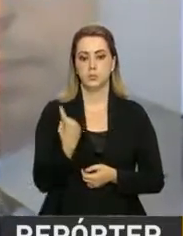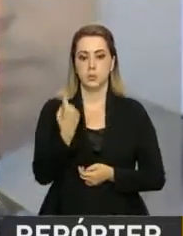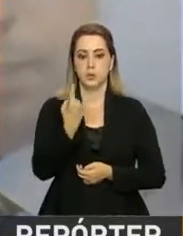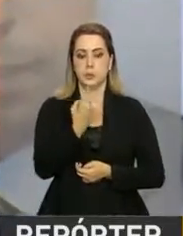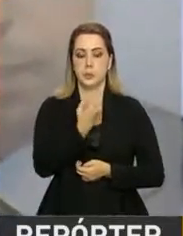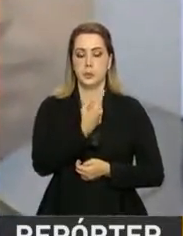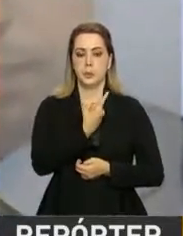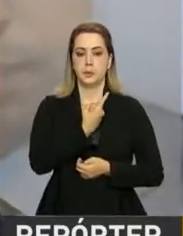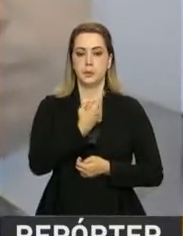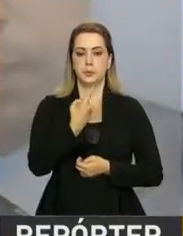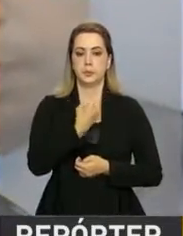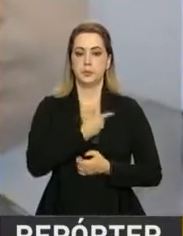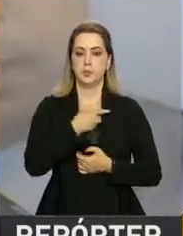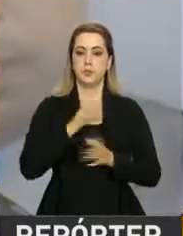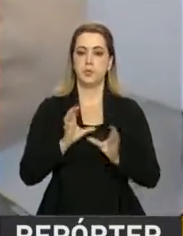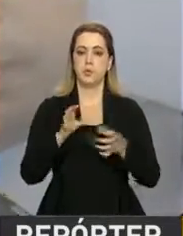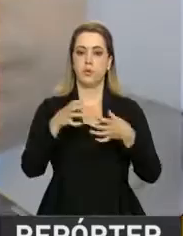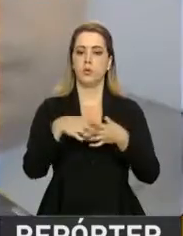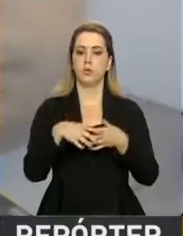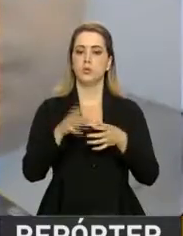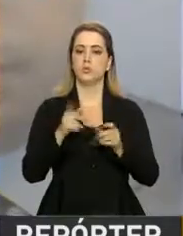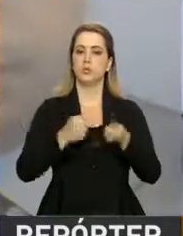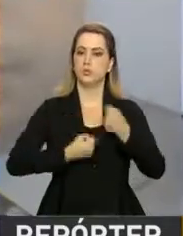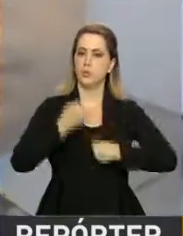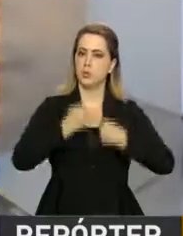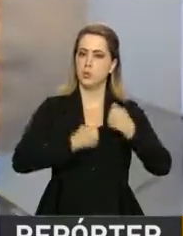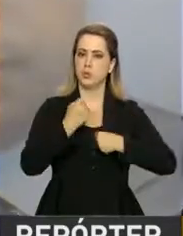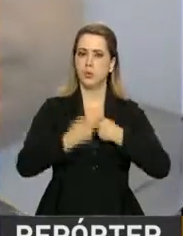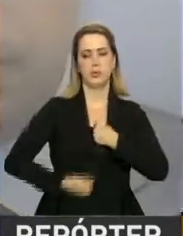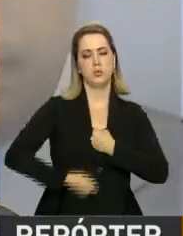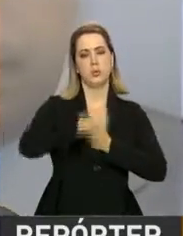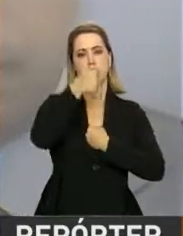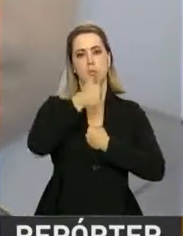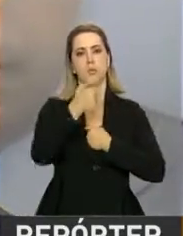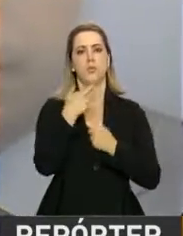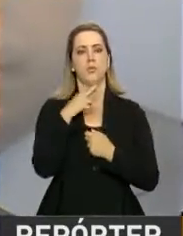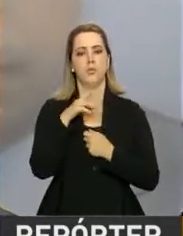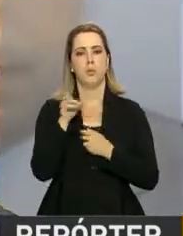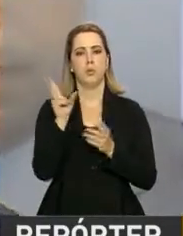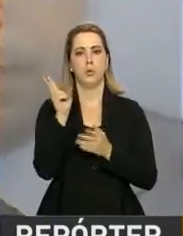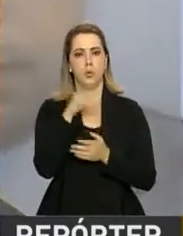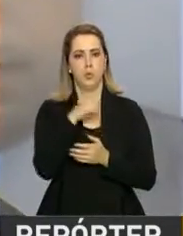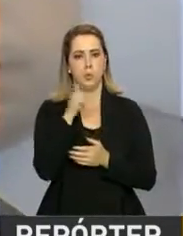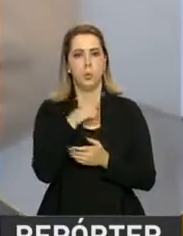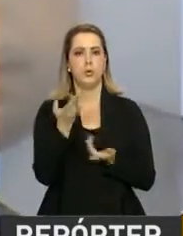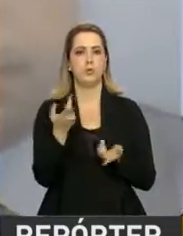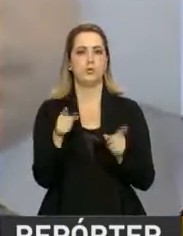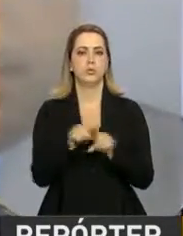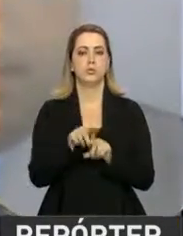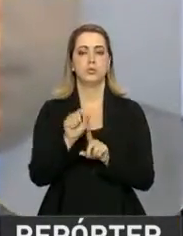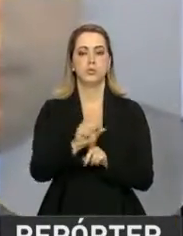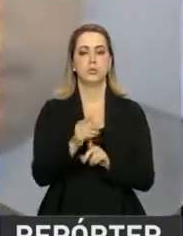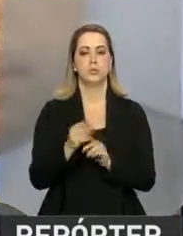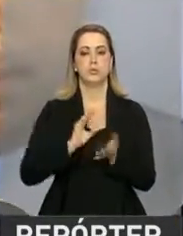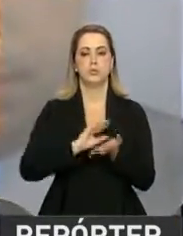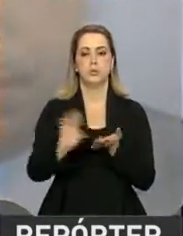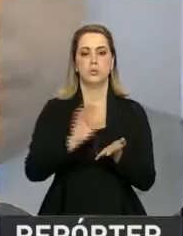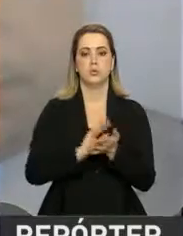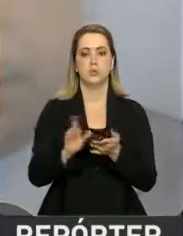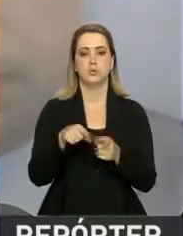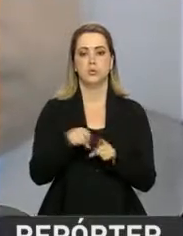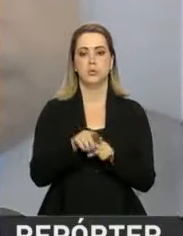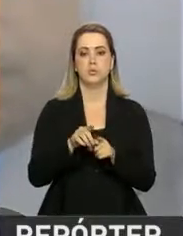trânsito otimiza os nossos recursos é é com relação à as multas encaminhadas